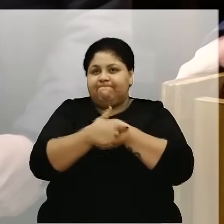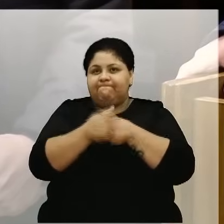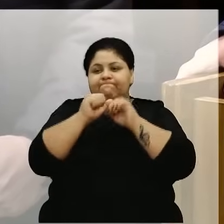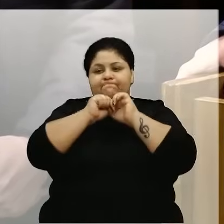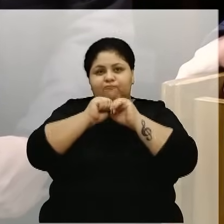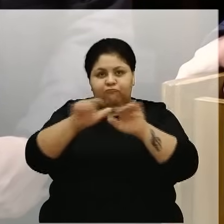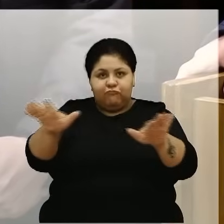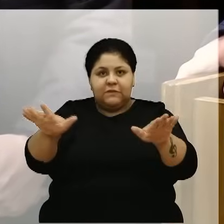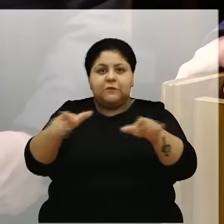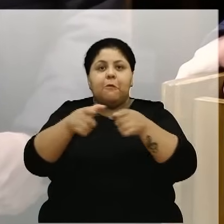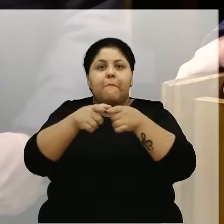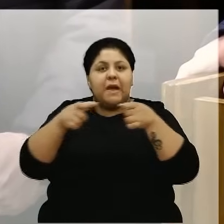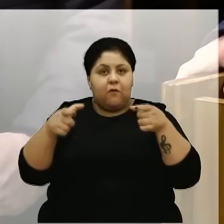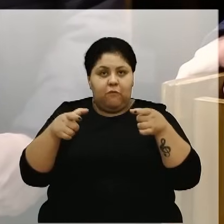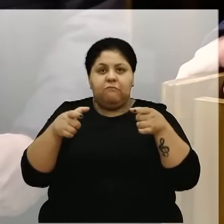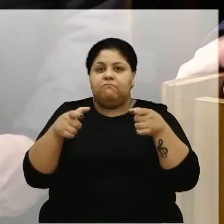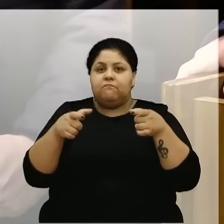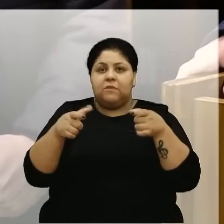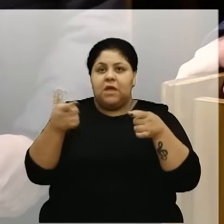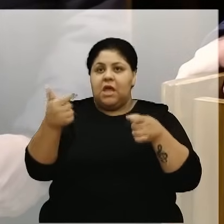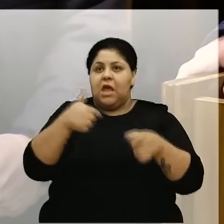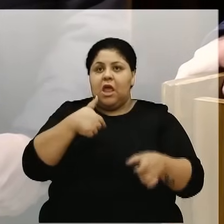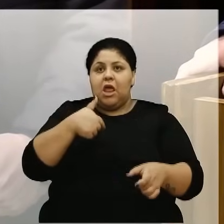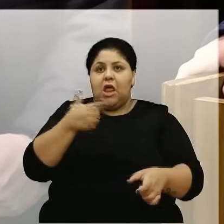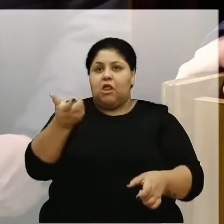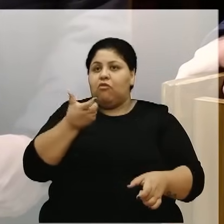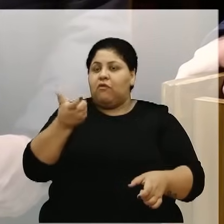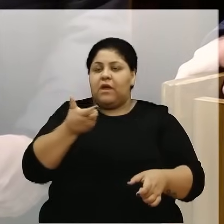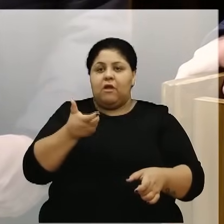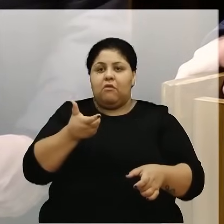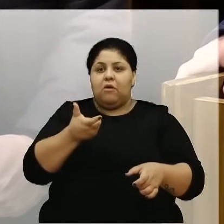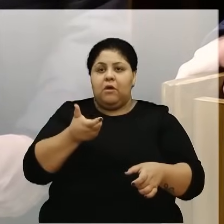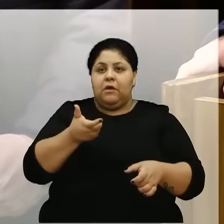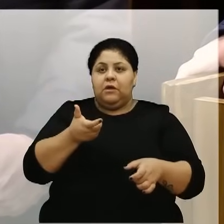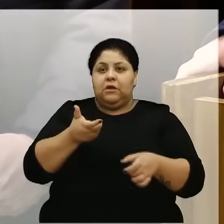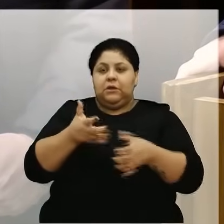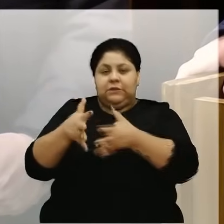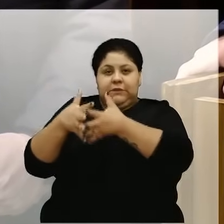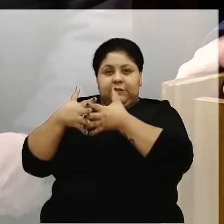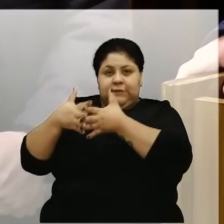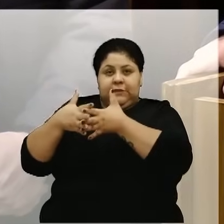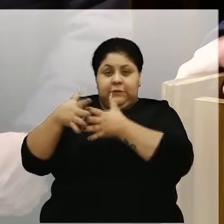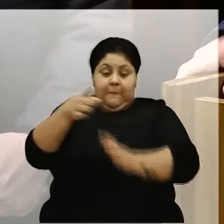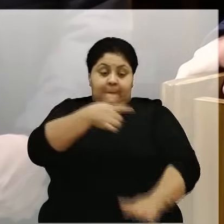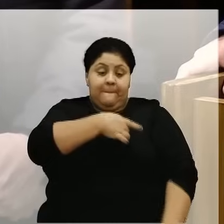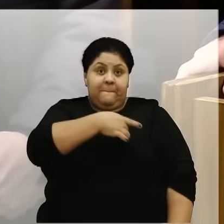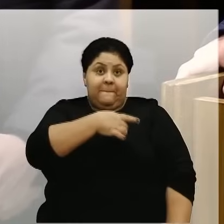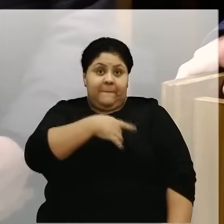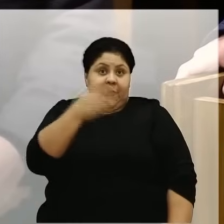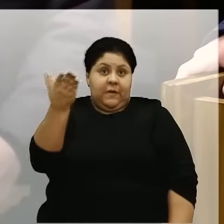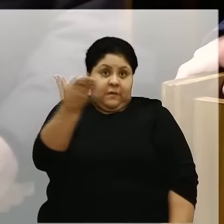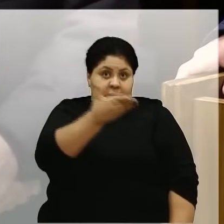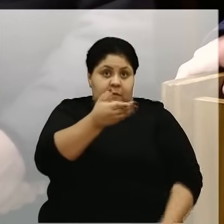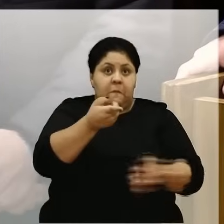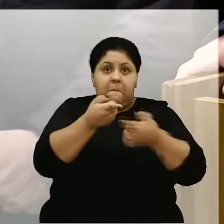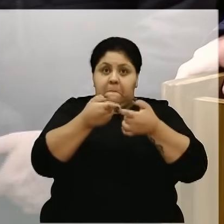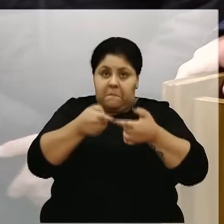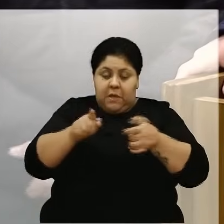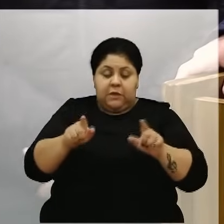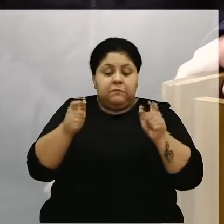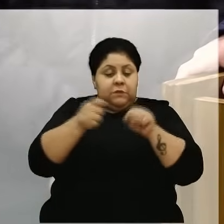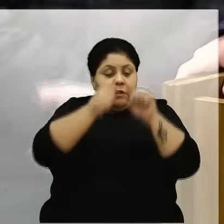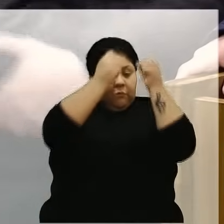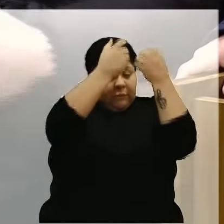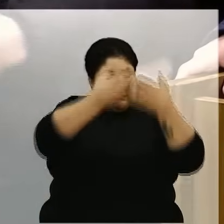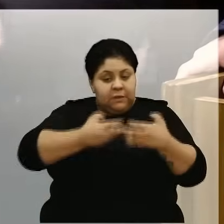muito maior. Tá? Eu não quero aqui alarmar os senhores e a população, mas nós temos que tratar com a maior transparência